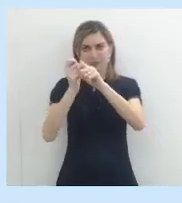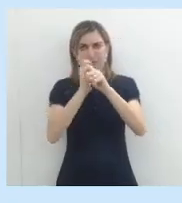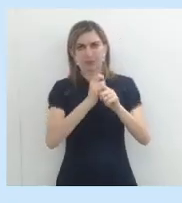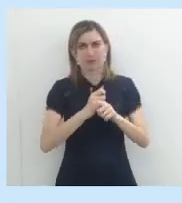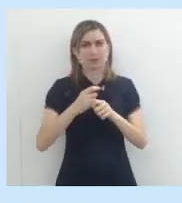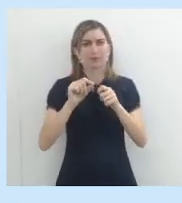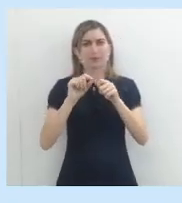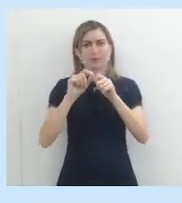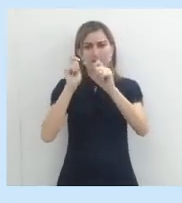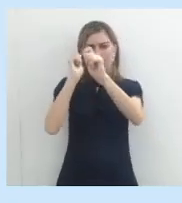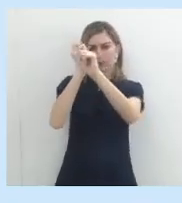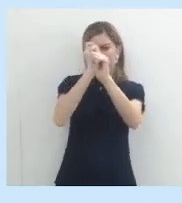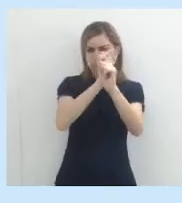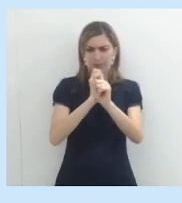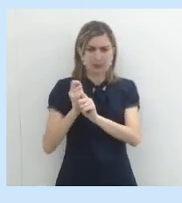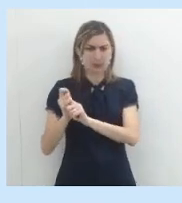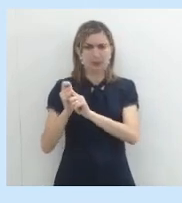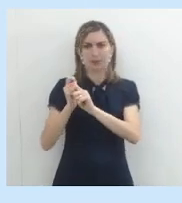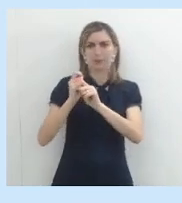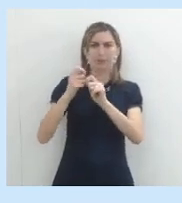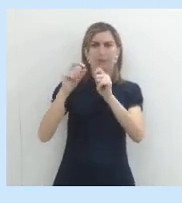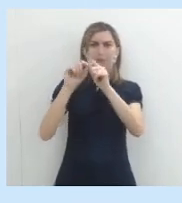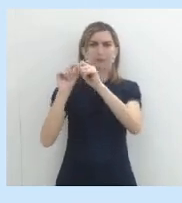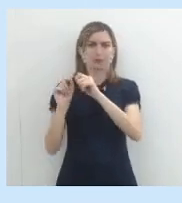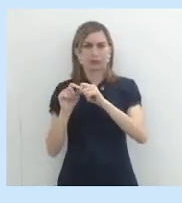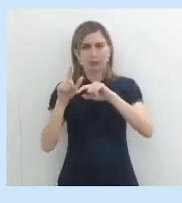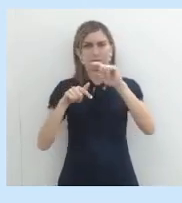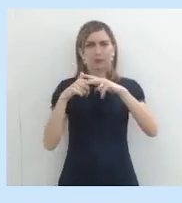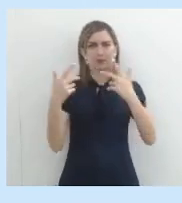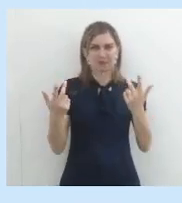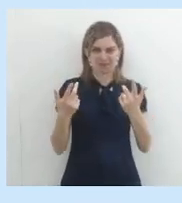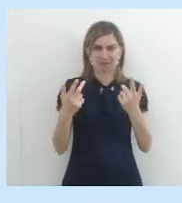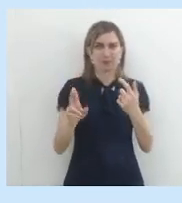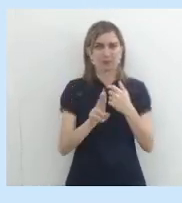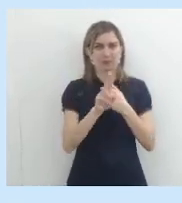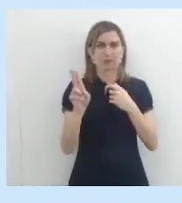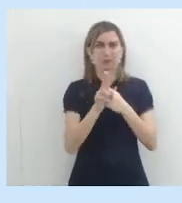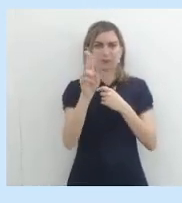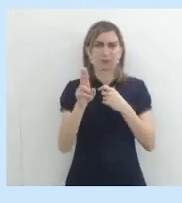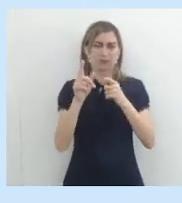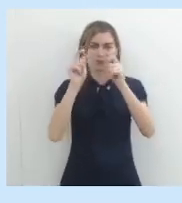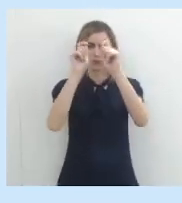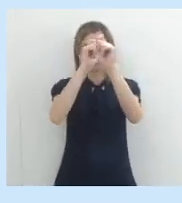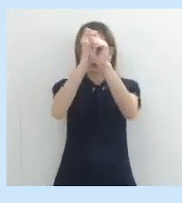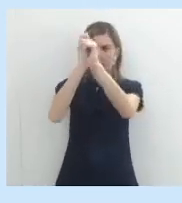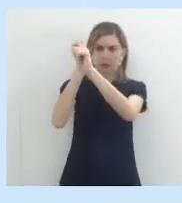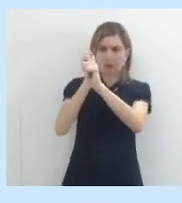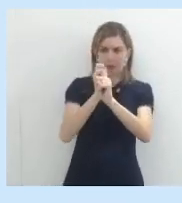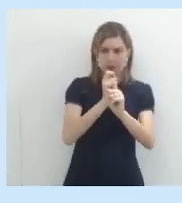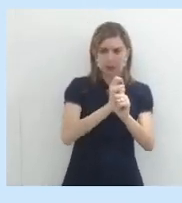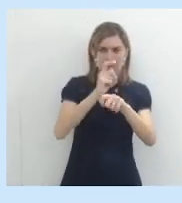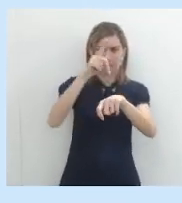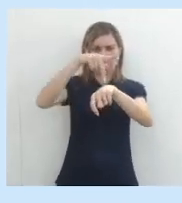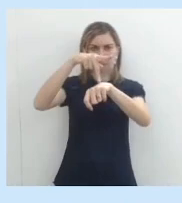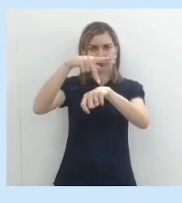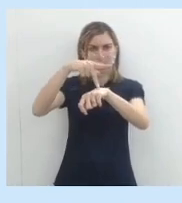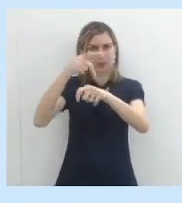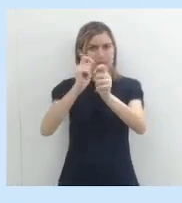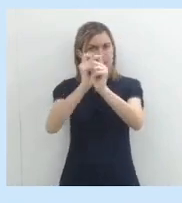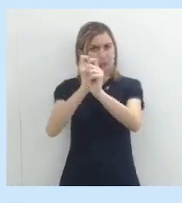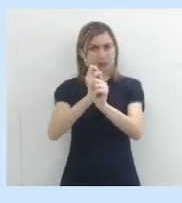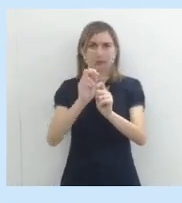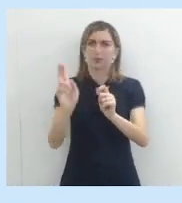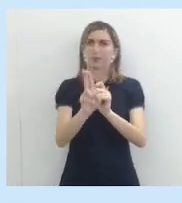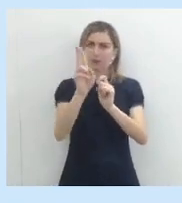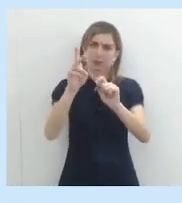você esculpir, né, e polir a pedra, você vai usar determinados materiais, né, que você vai esculpir uma pedra e polir, então você vai